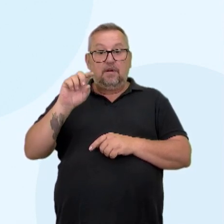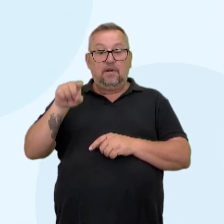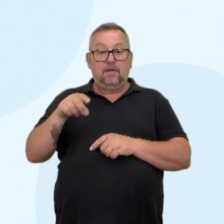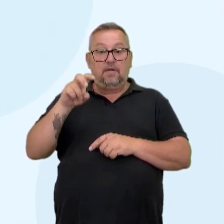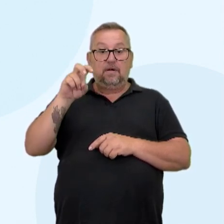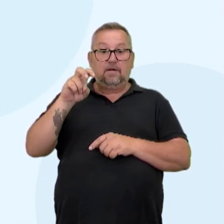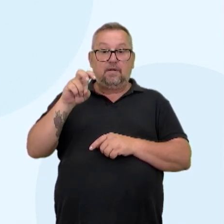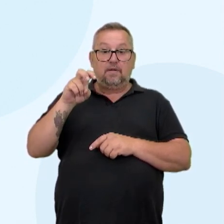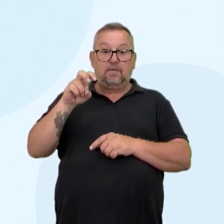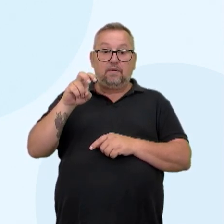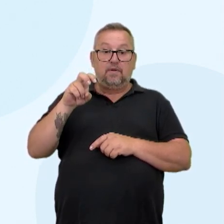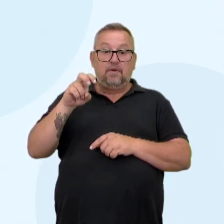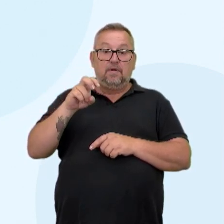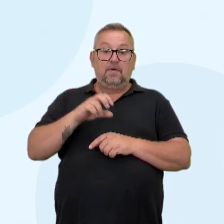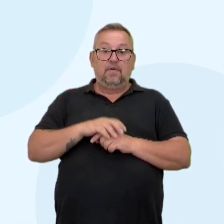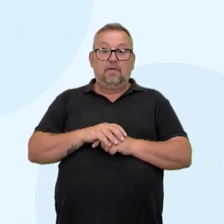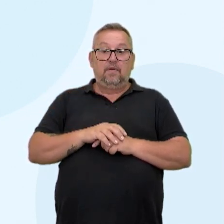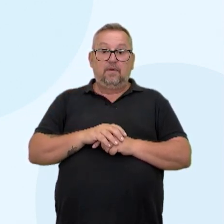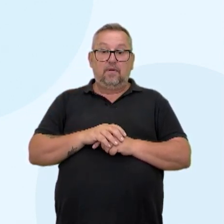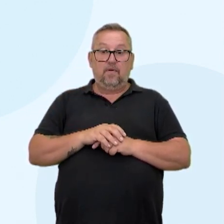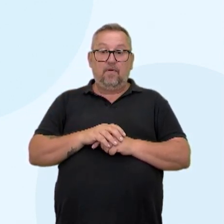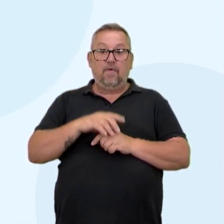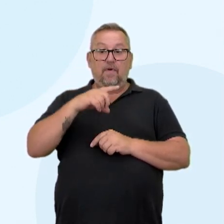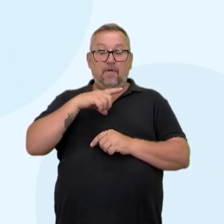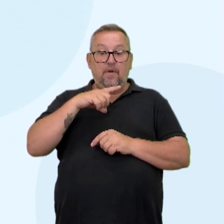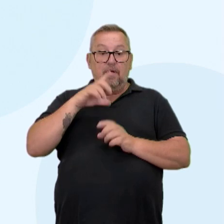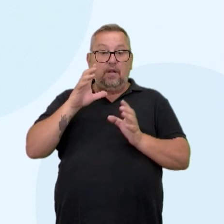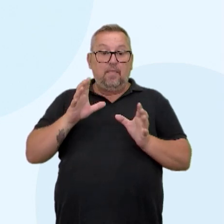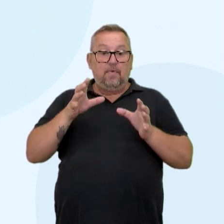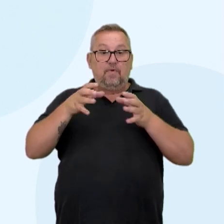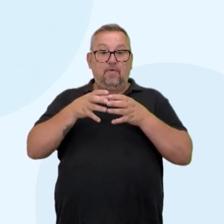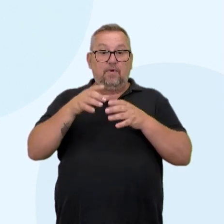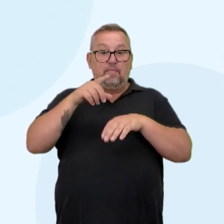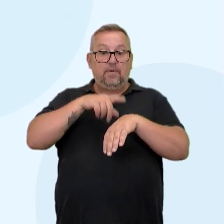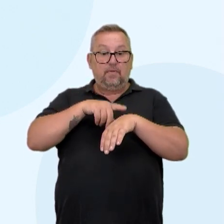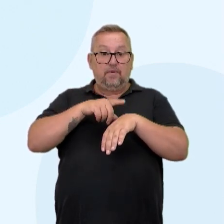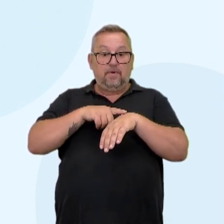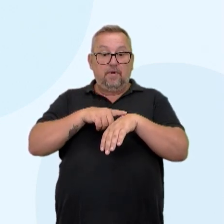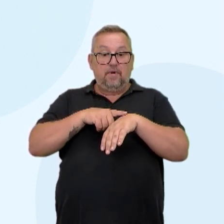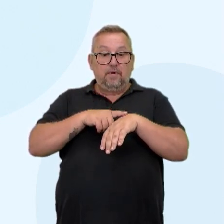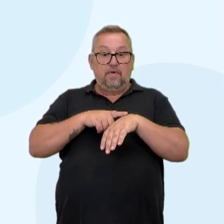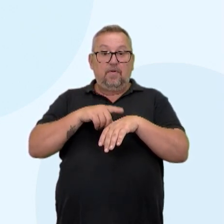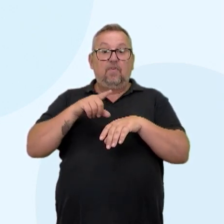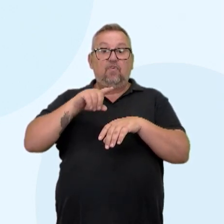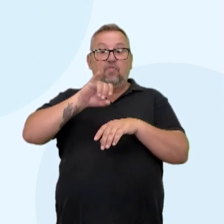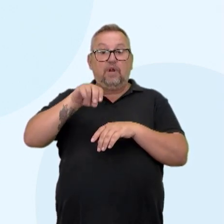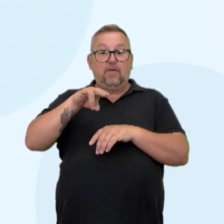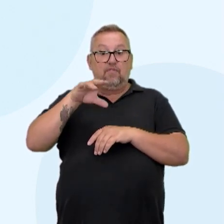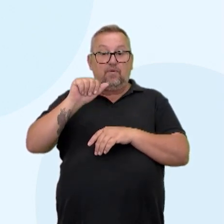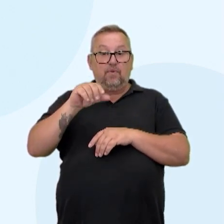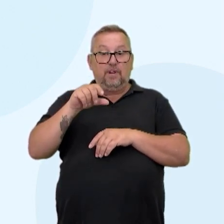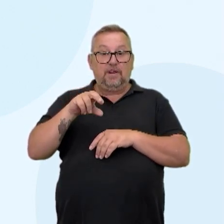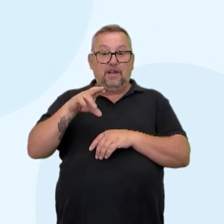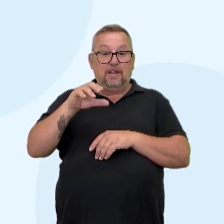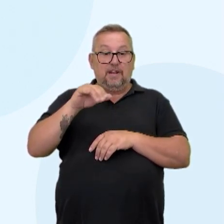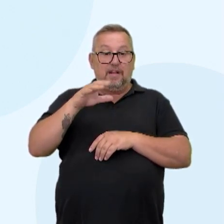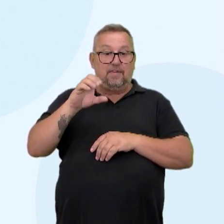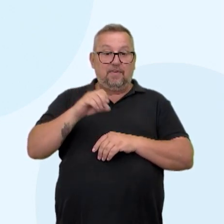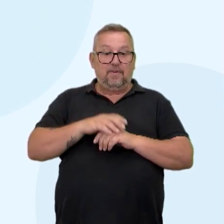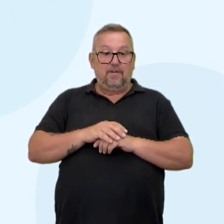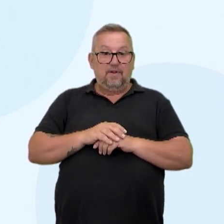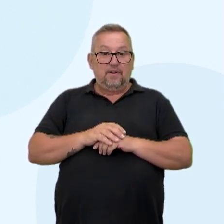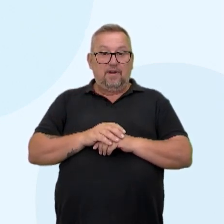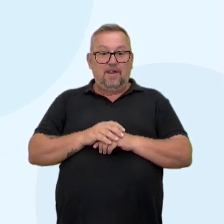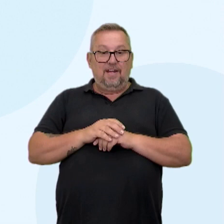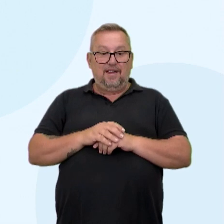e 65 milhões e meio de anos atrás, e que abrange os períodos Triássico, Jurássico e